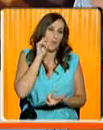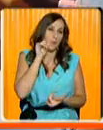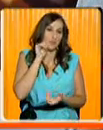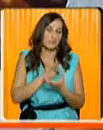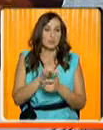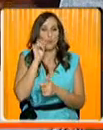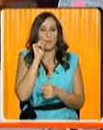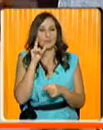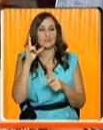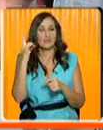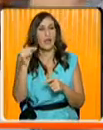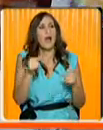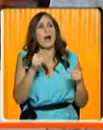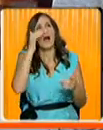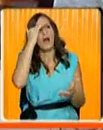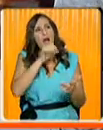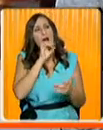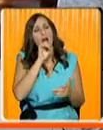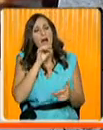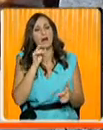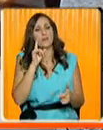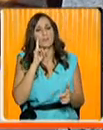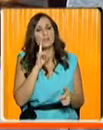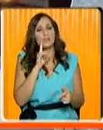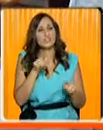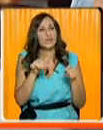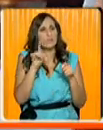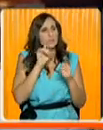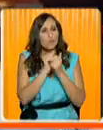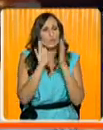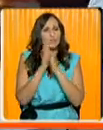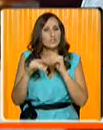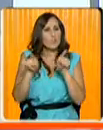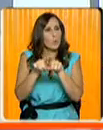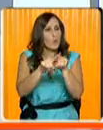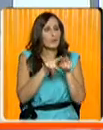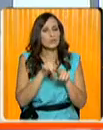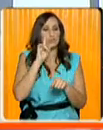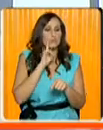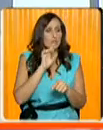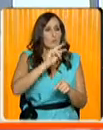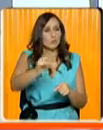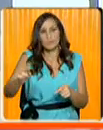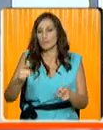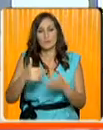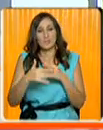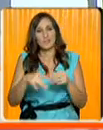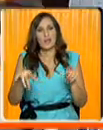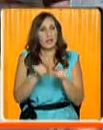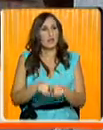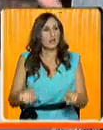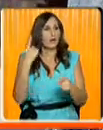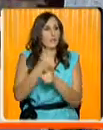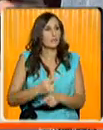eles saem do género... Quer dizer, então afinal é mesmo tudo igual. Assim, quer dizer, é? Mesmo que a gente mude de mulher, ou claro. Não é? É tudo igual. Vai tudo